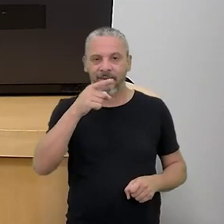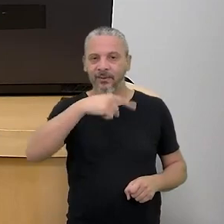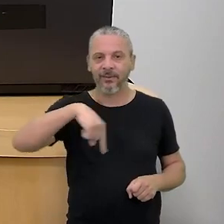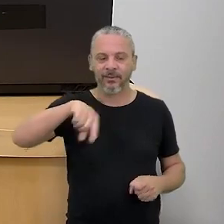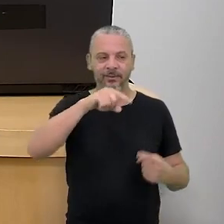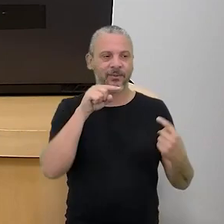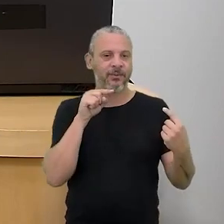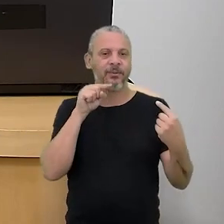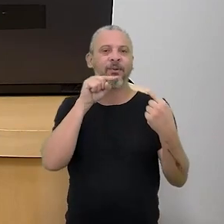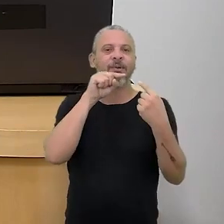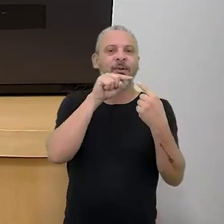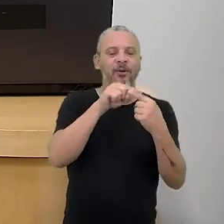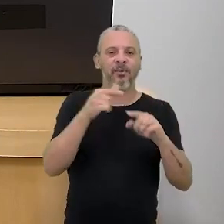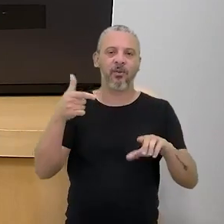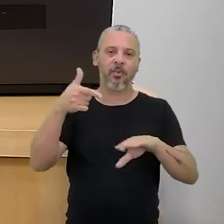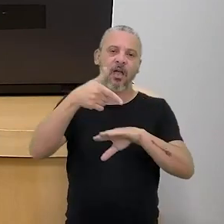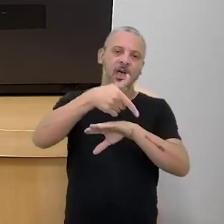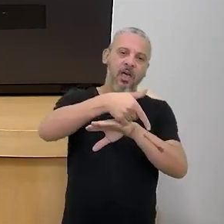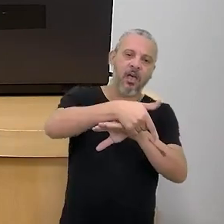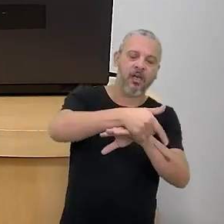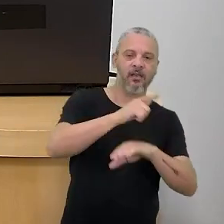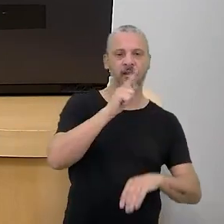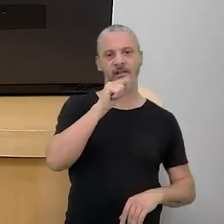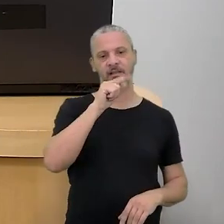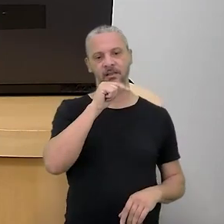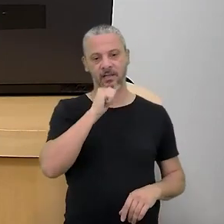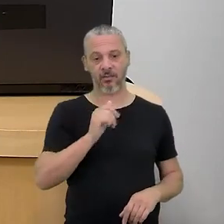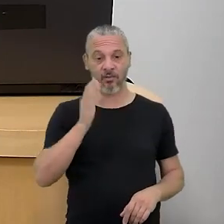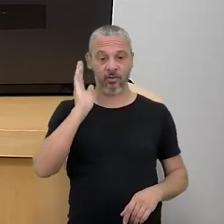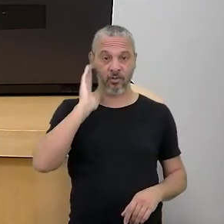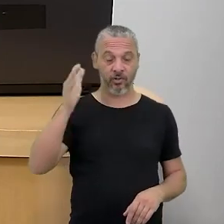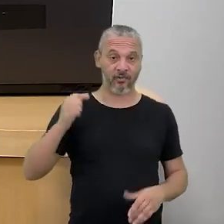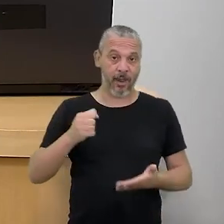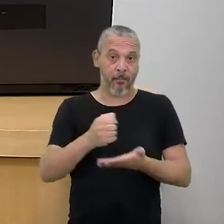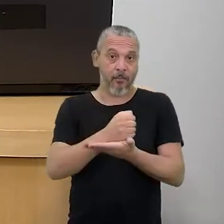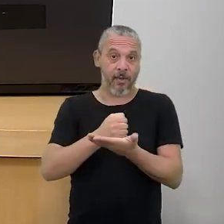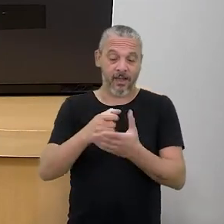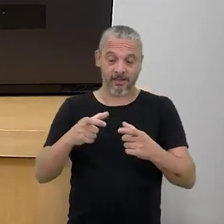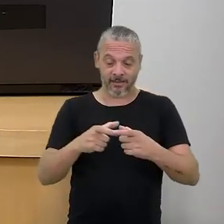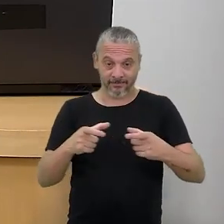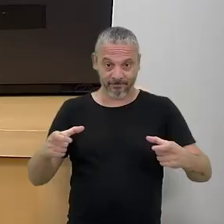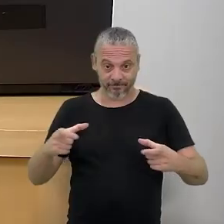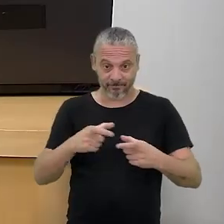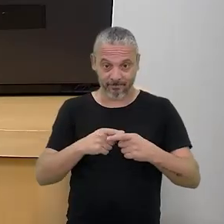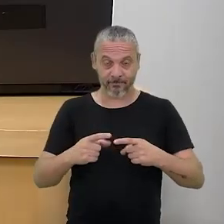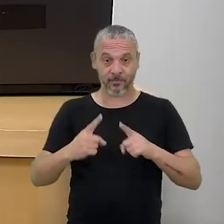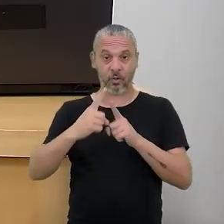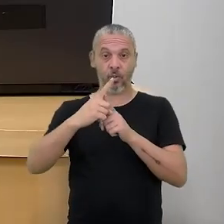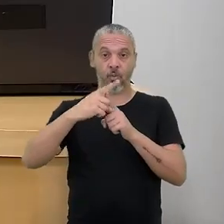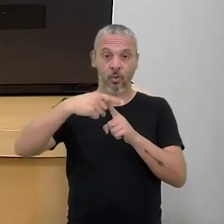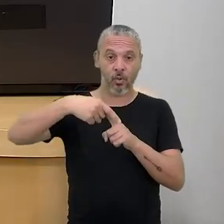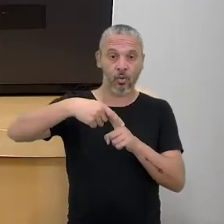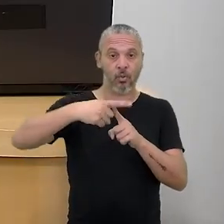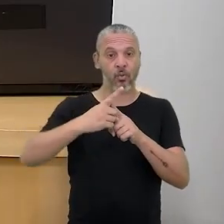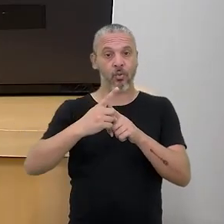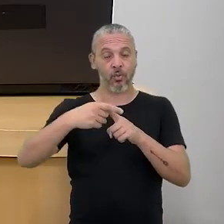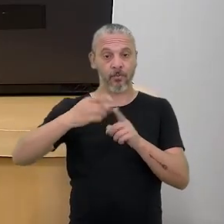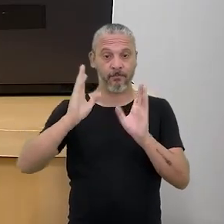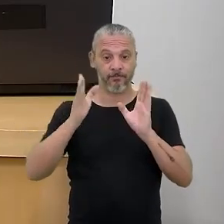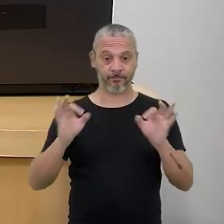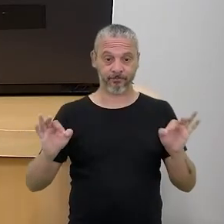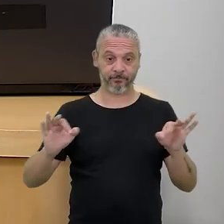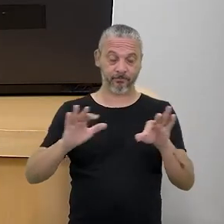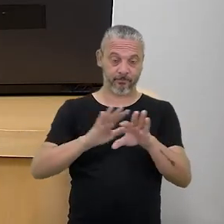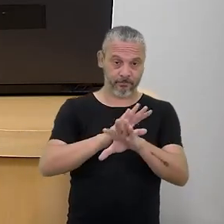a nosso regador automático. Nós montamos a base, o canudinho que vai